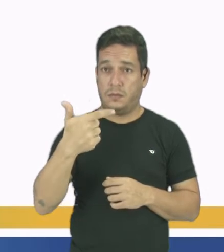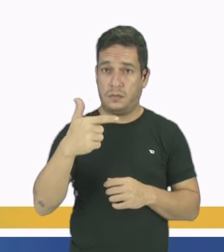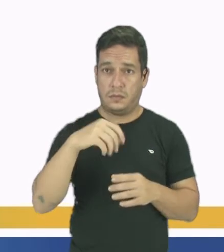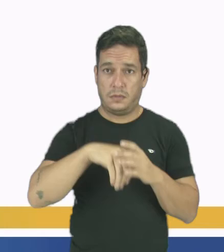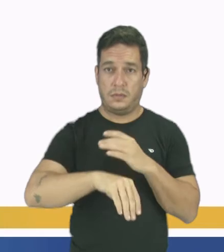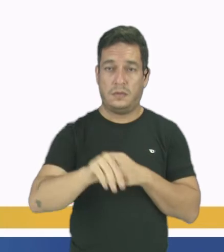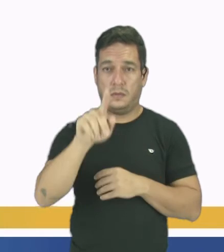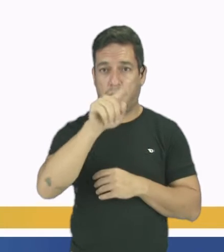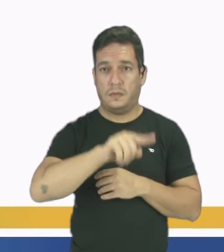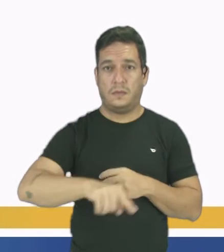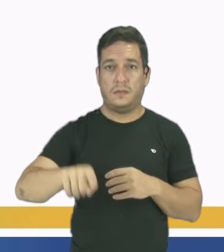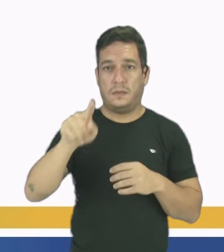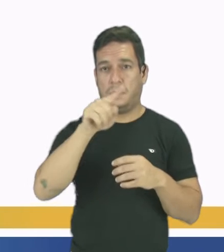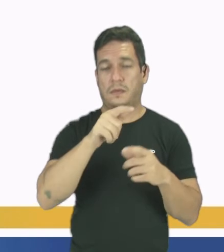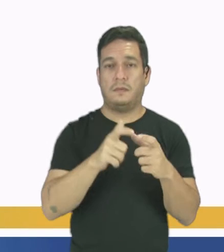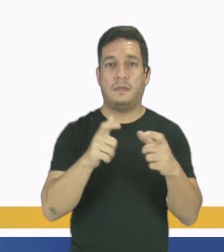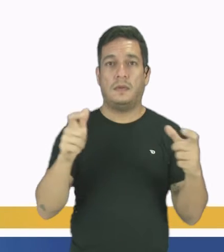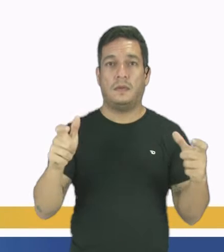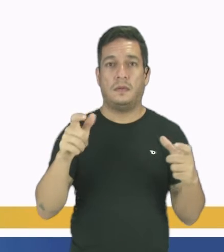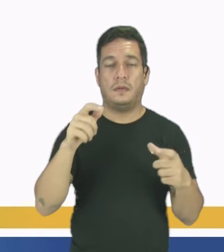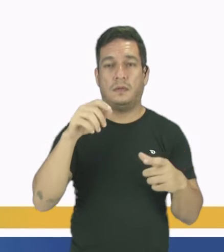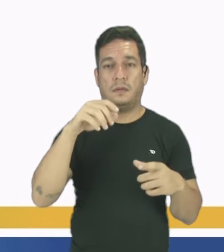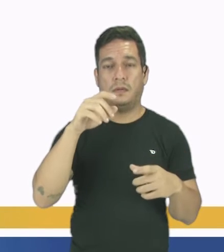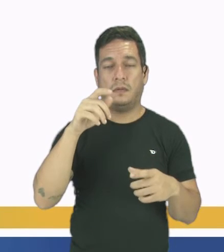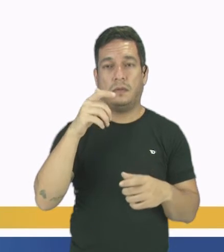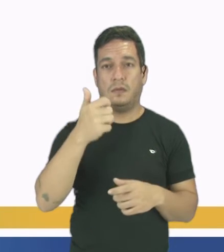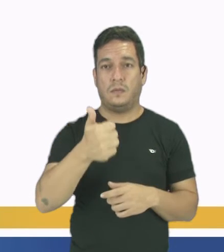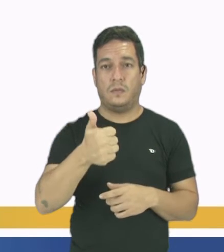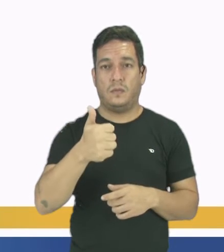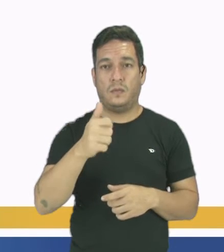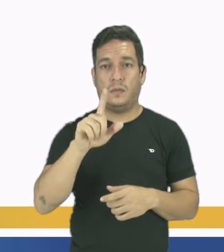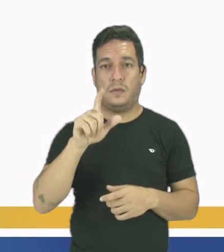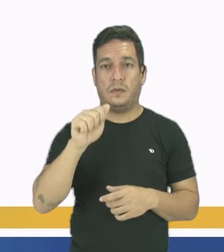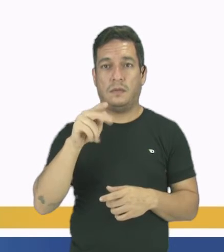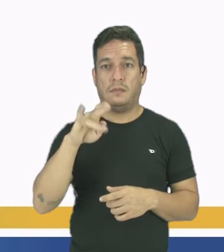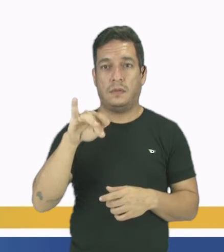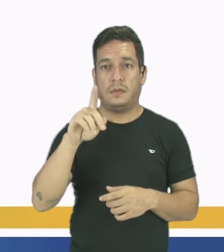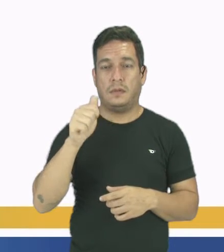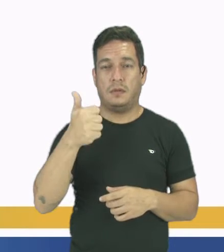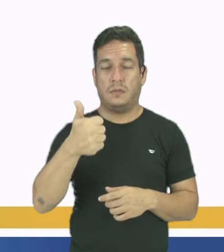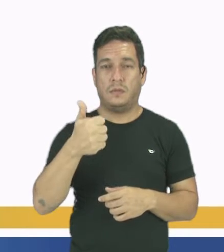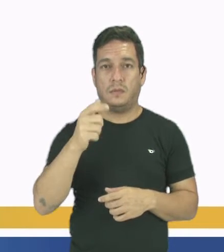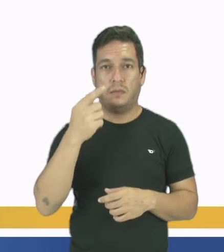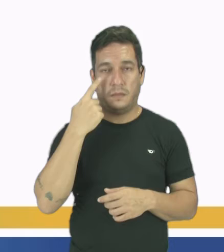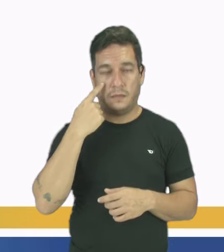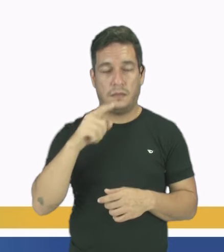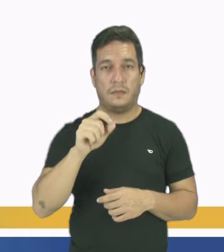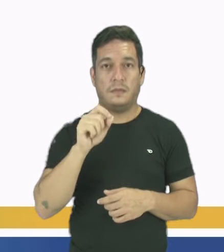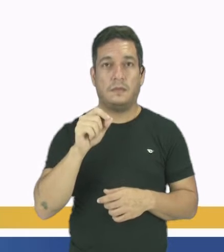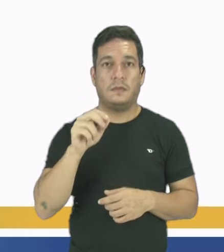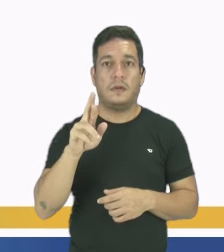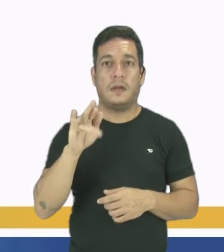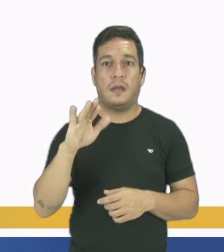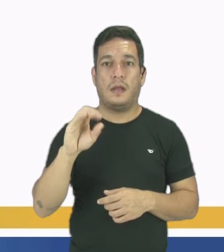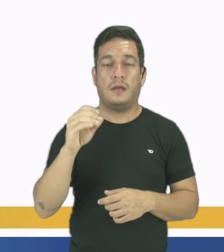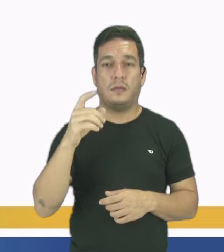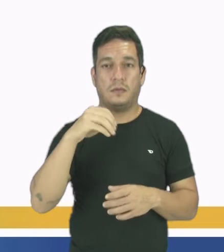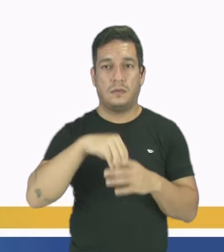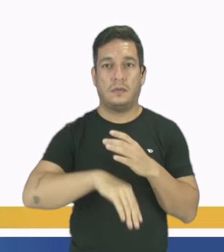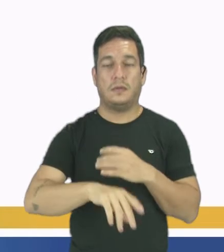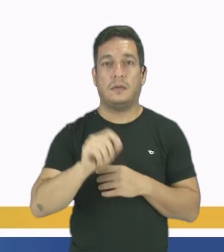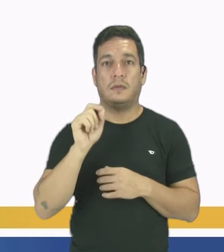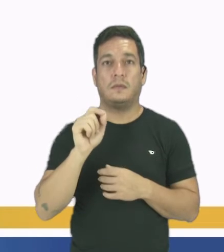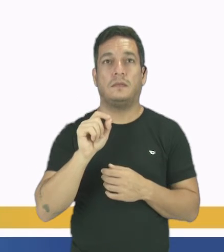da circunferência maior lambda 1. Então, observe as nomenclaturas dos raios e centro,